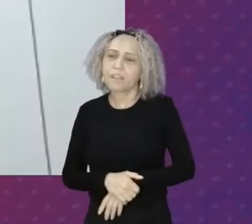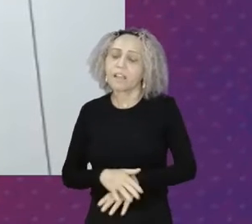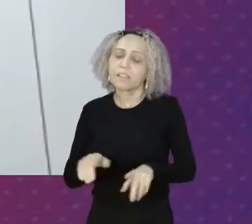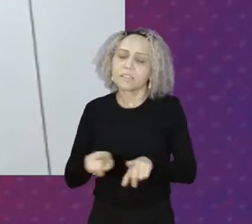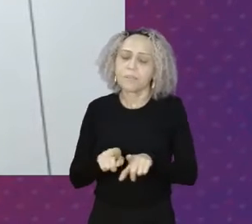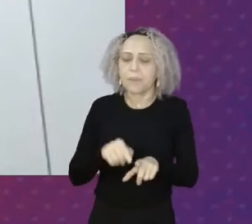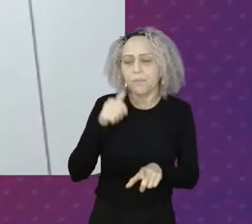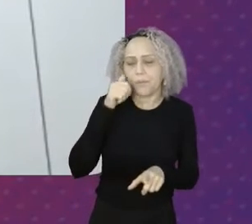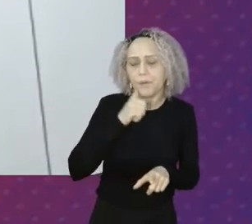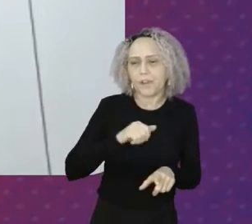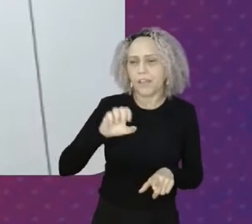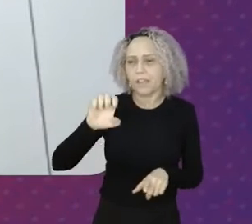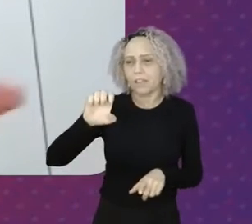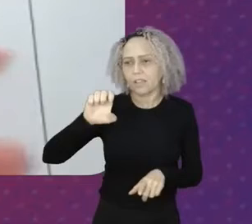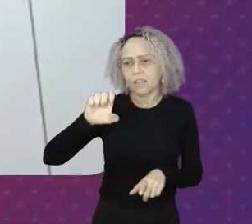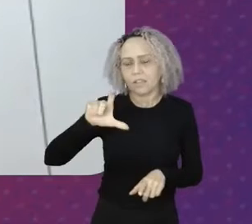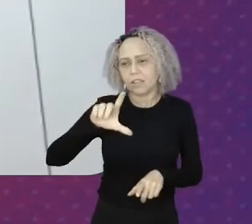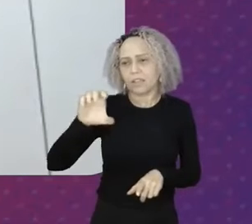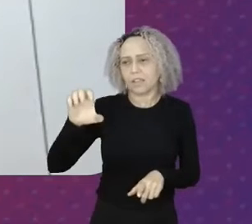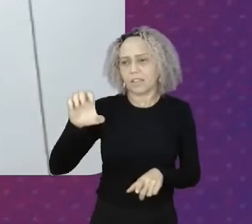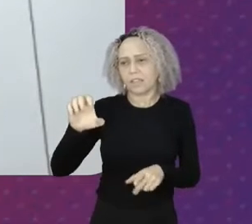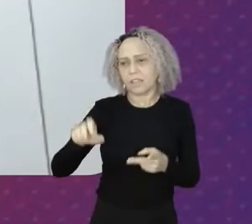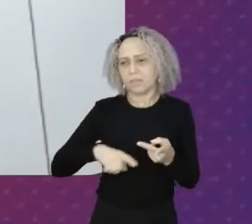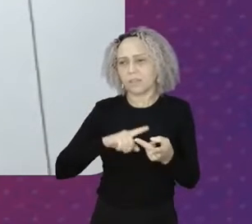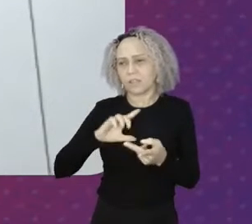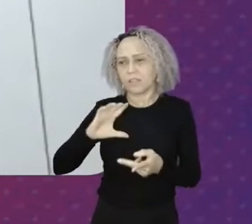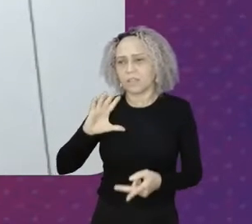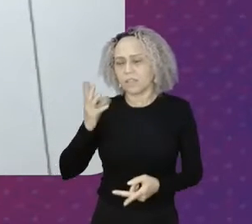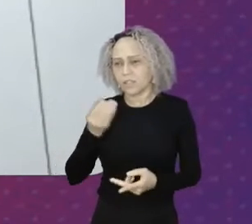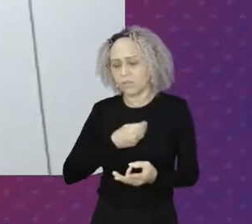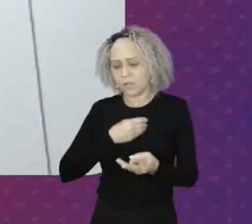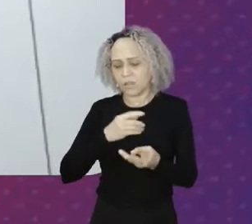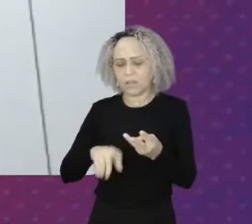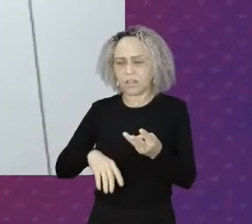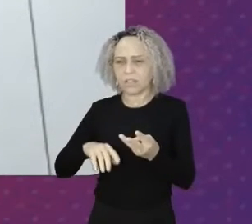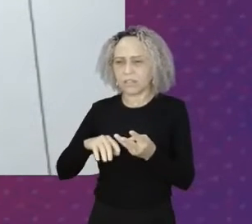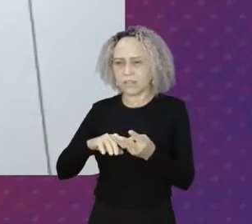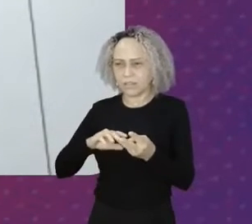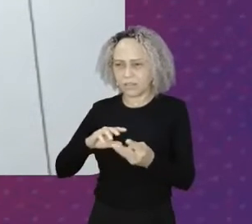lésbicas, bissexuais e trans, enfim, toda a nossa diversidade